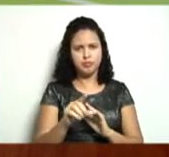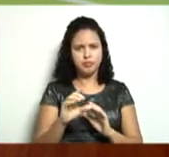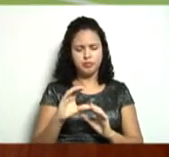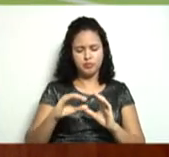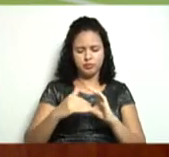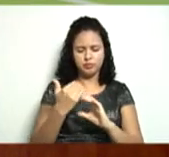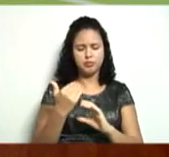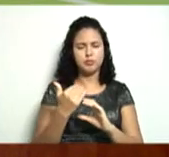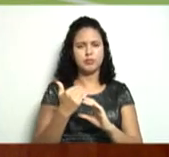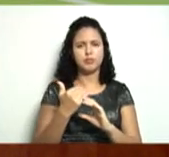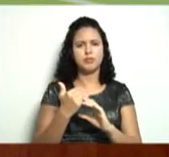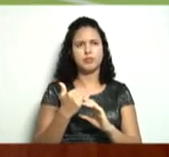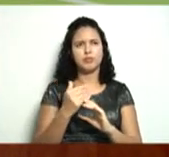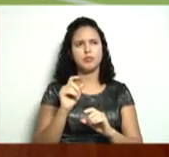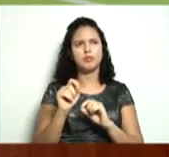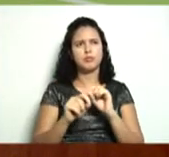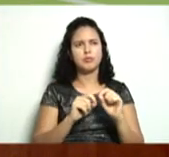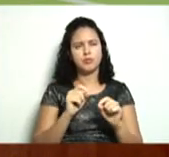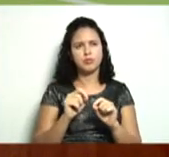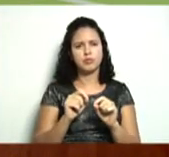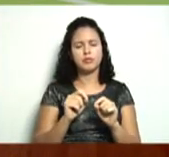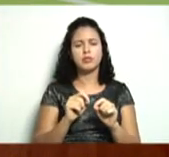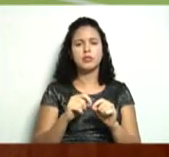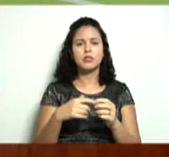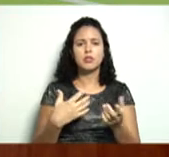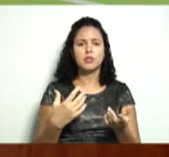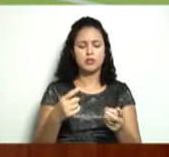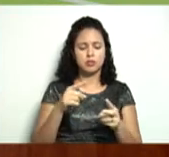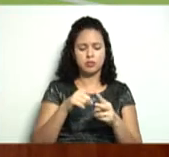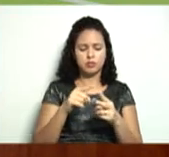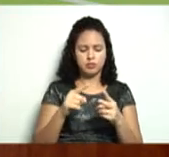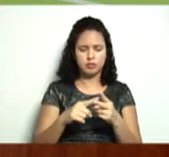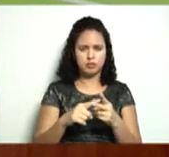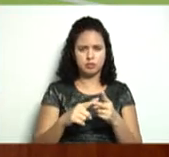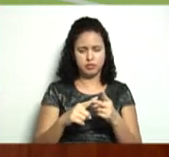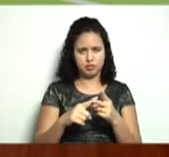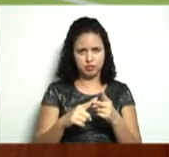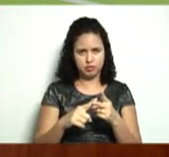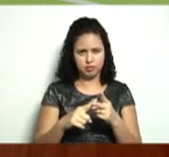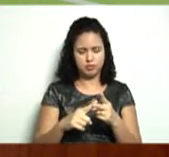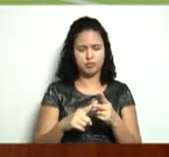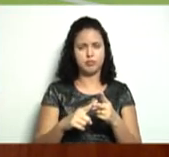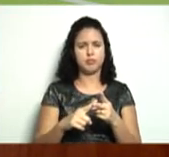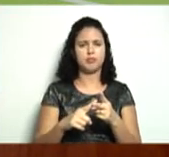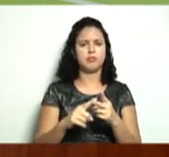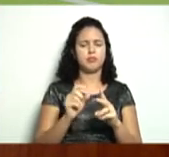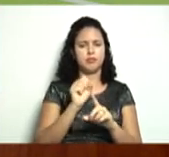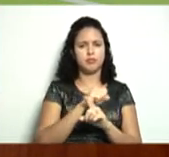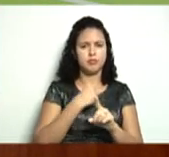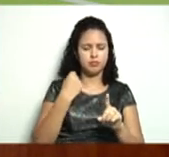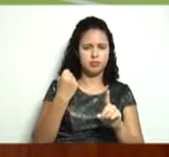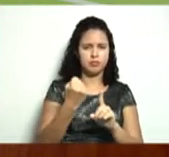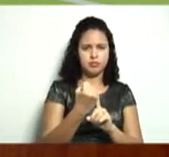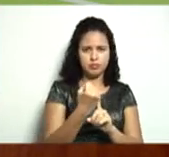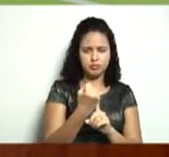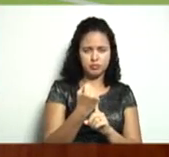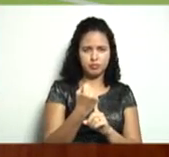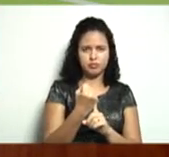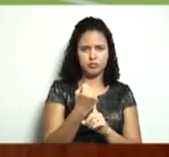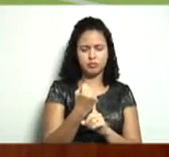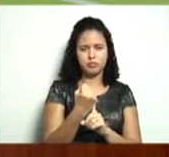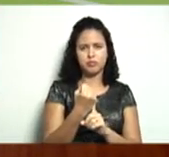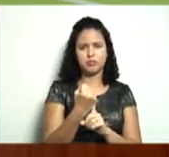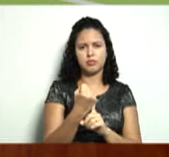chat e a pergunta é qual dos dois tipos de sociedade, de responsabilidade que é recomendado